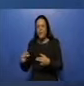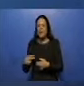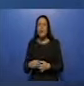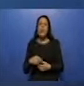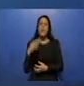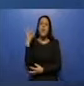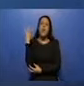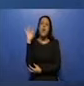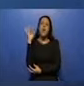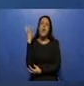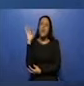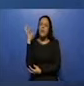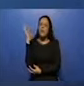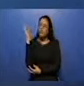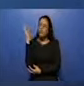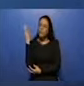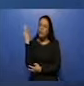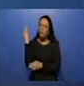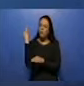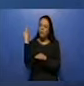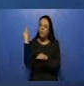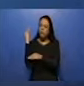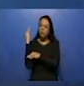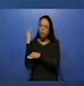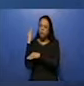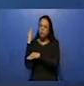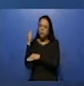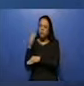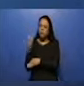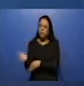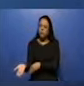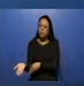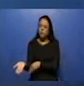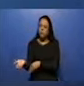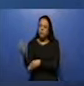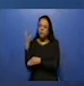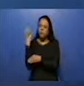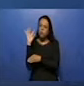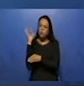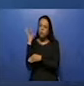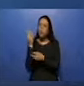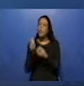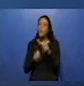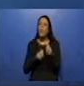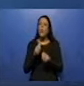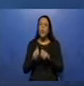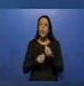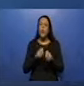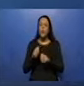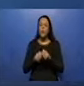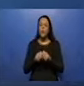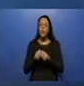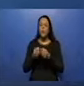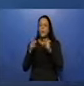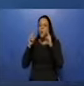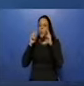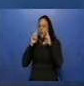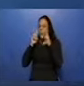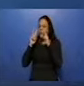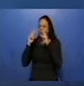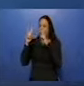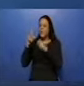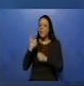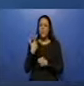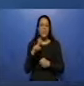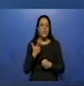completas ou elas estão serradas, derrubadas? Como que está? A gente observa aqui que não há presença